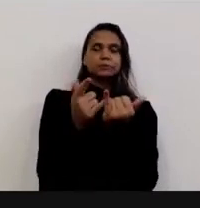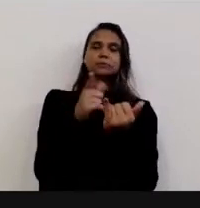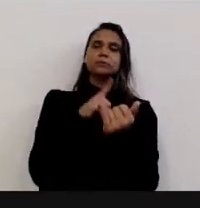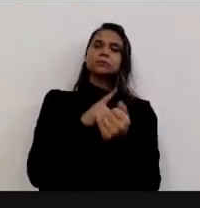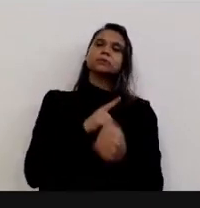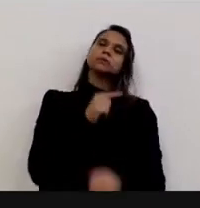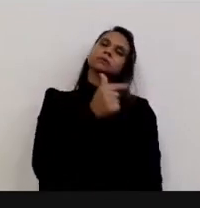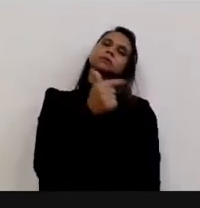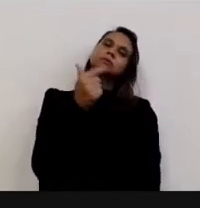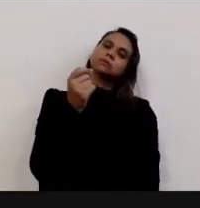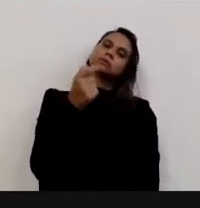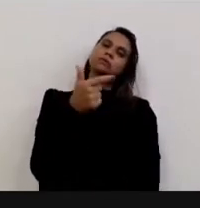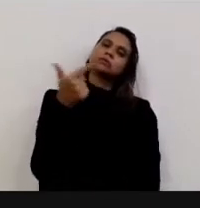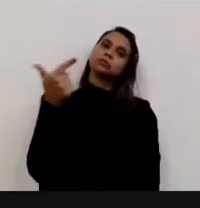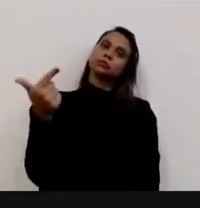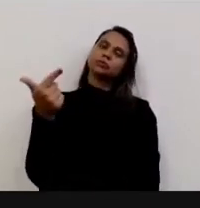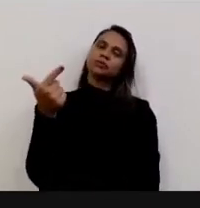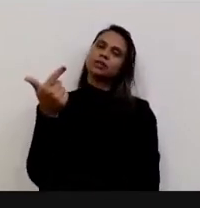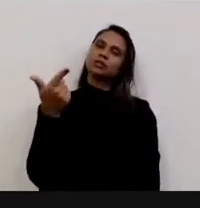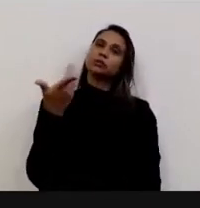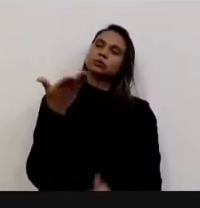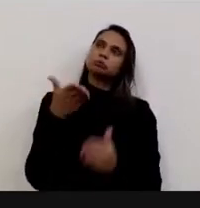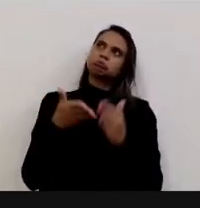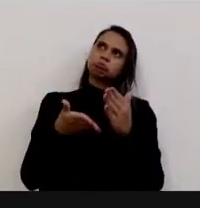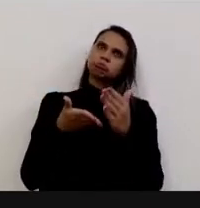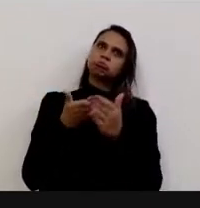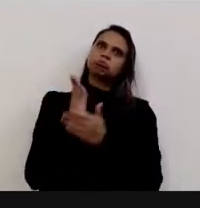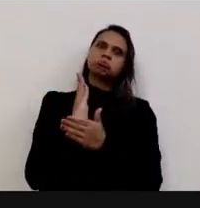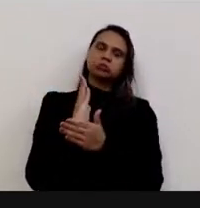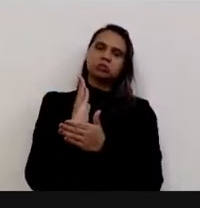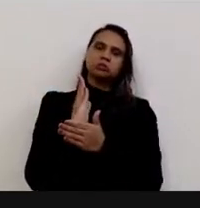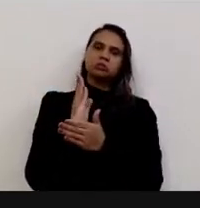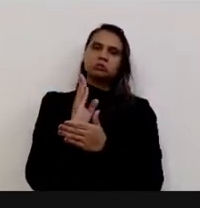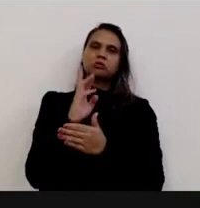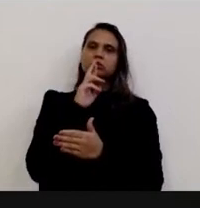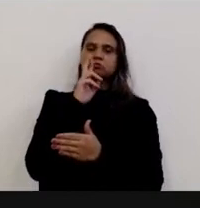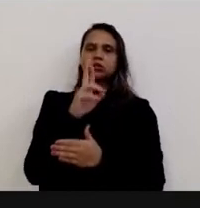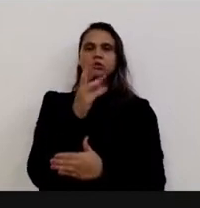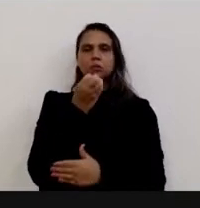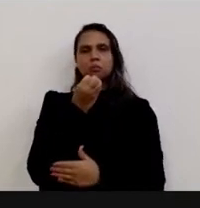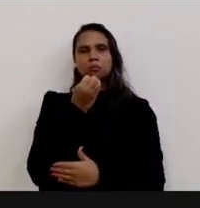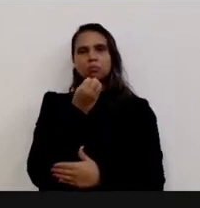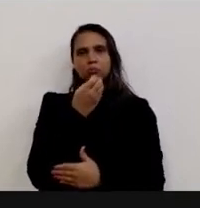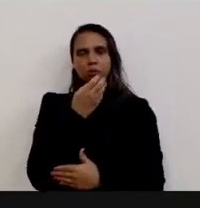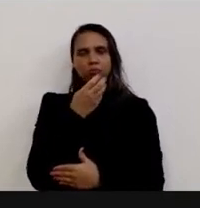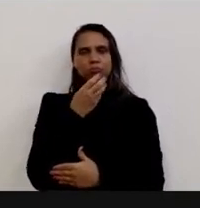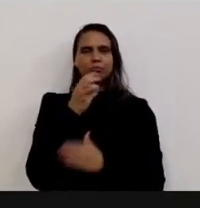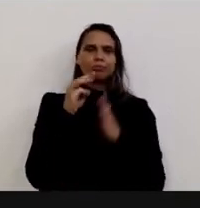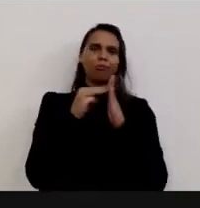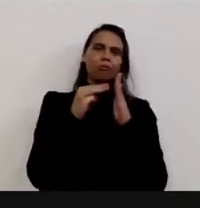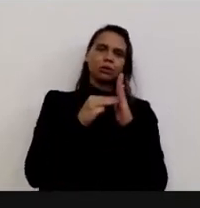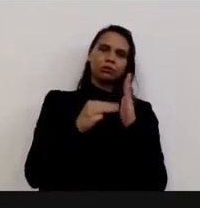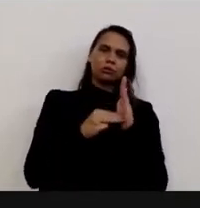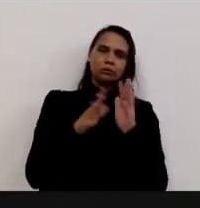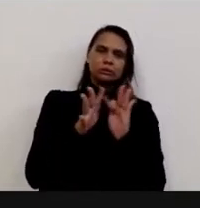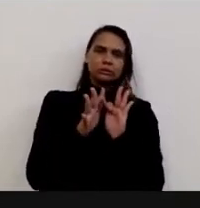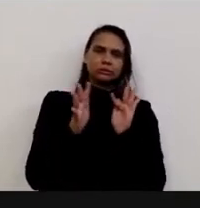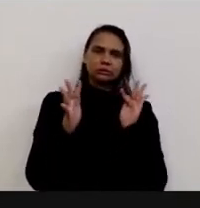superou o método em árvore de decisão, mas ele teve um resultado bom, né, considerando que é um método muito simples,